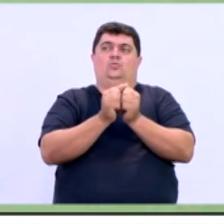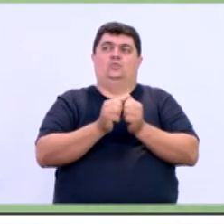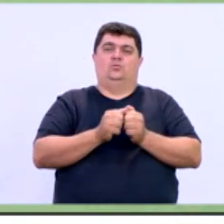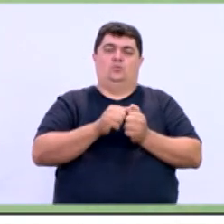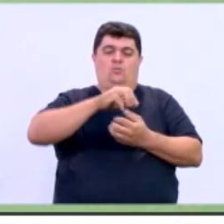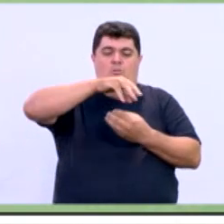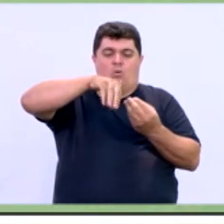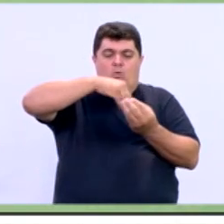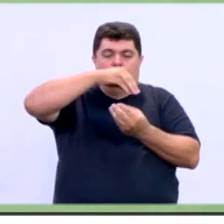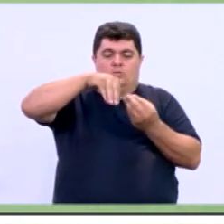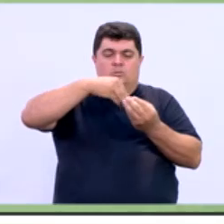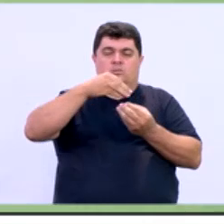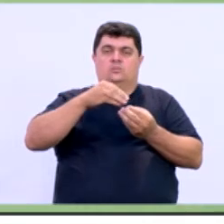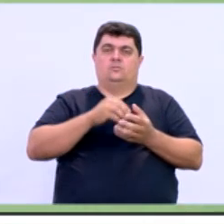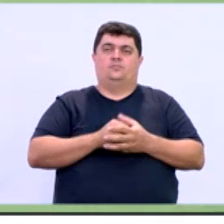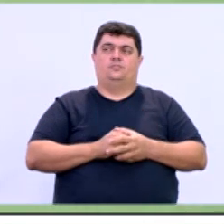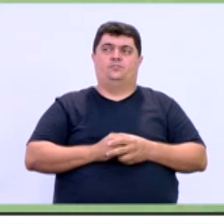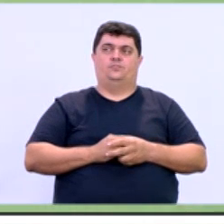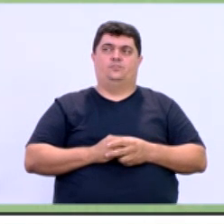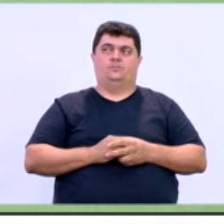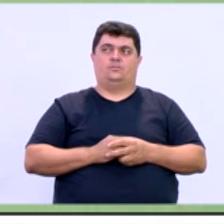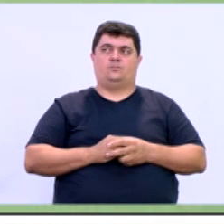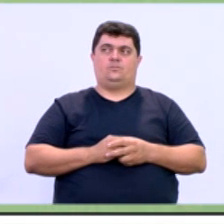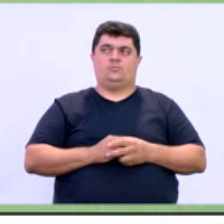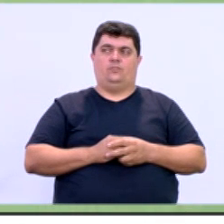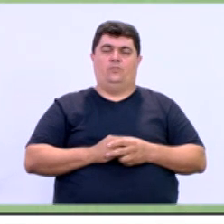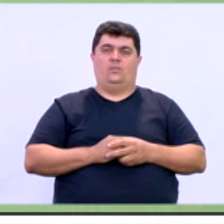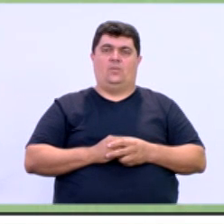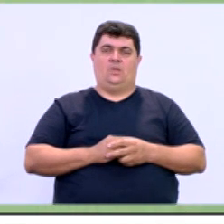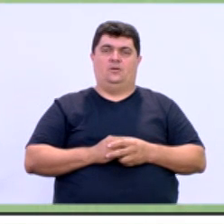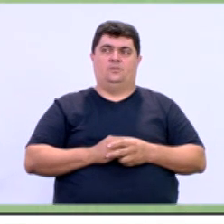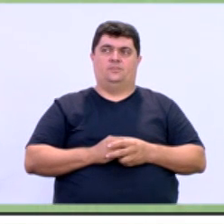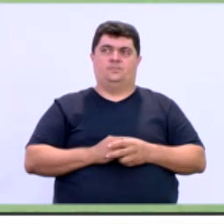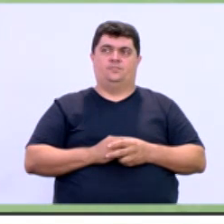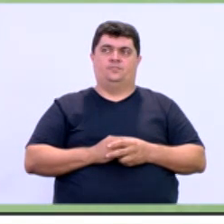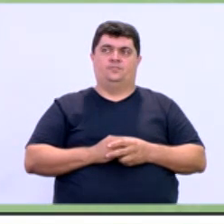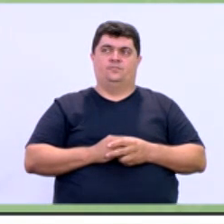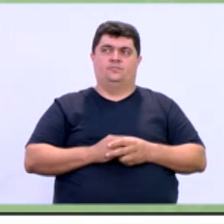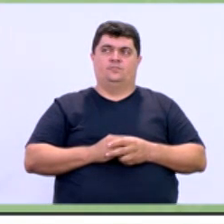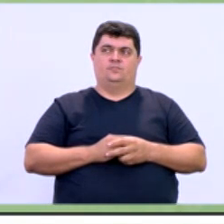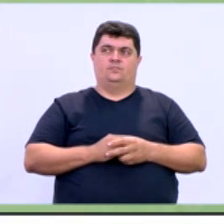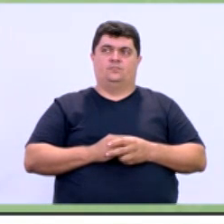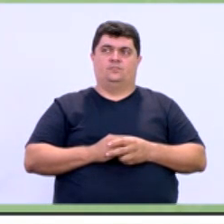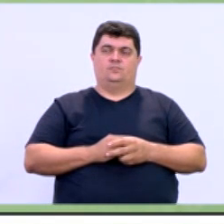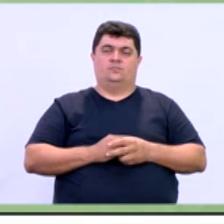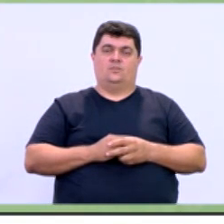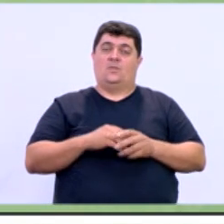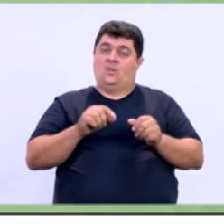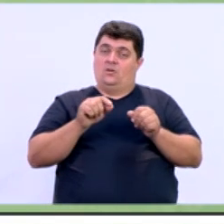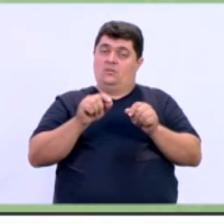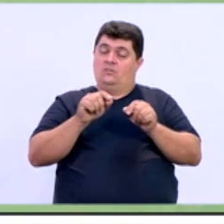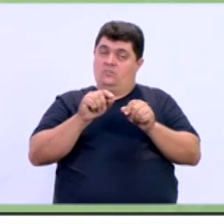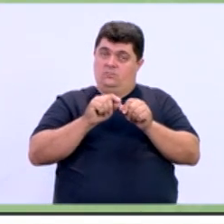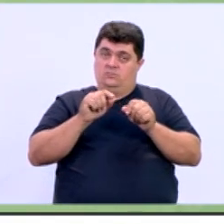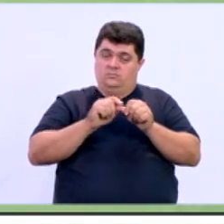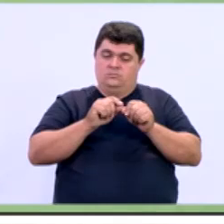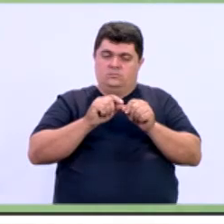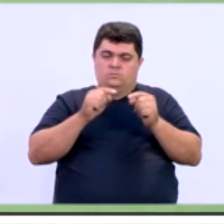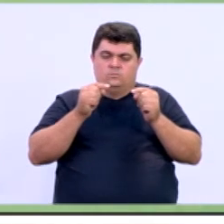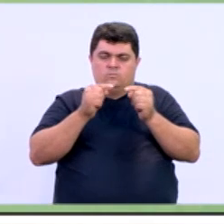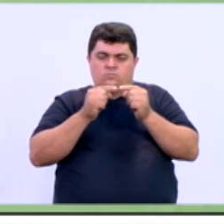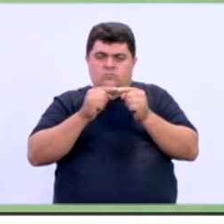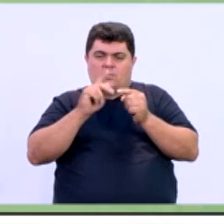ver realmente a separação de camadas, combinando o funcionamento conjunto